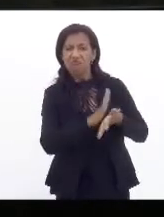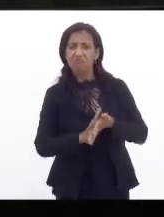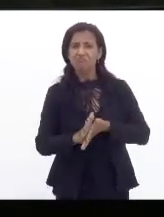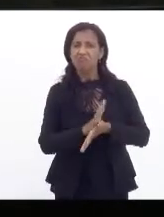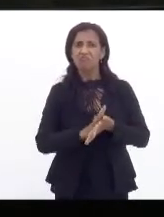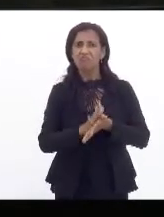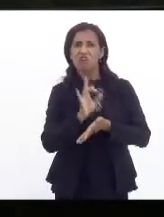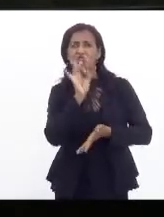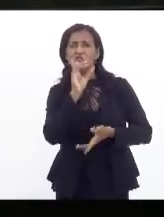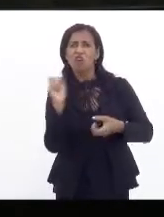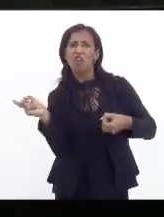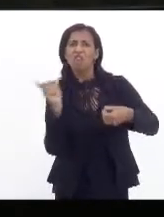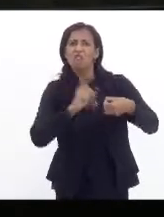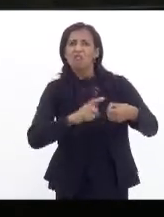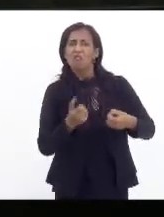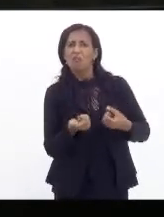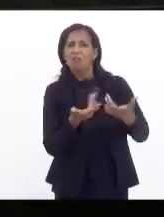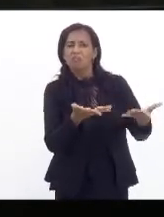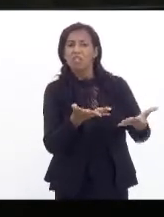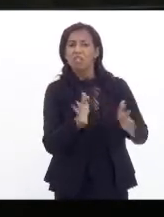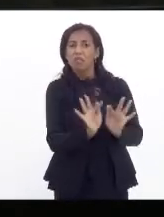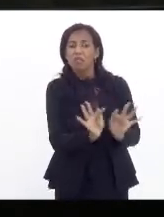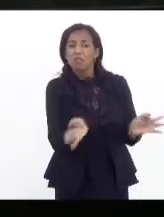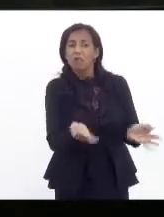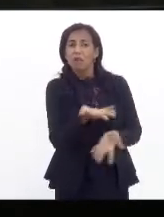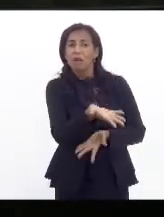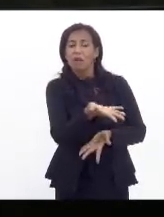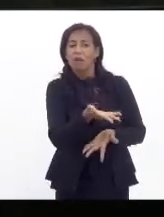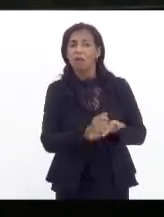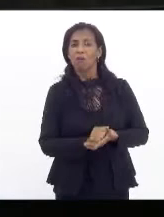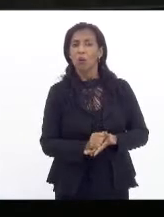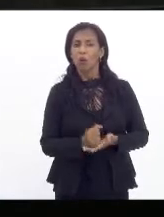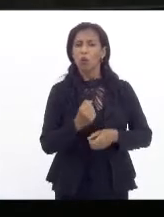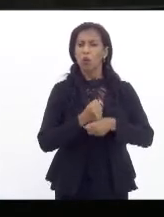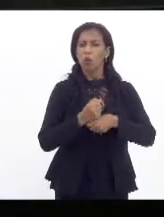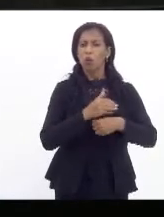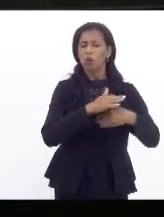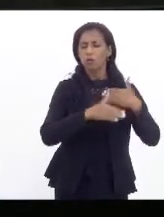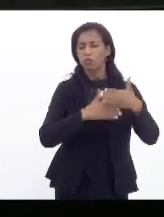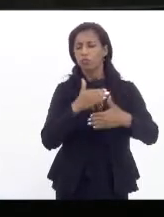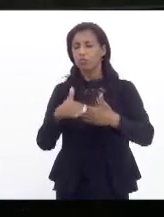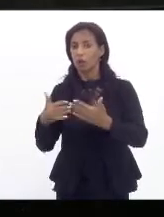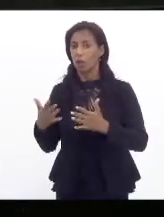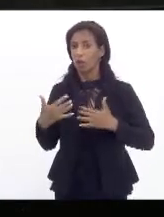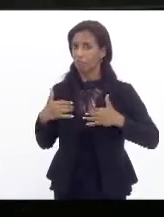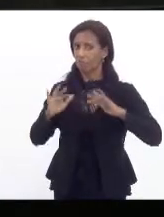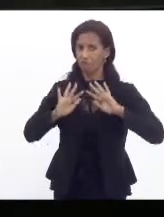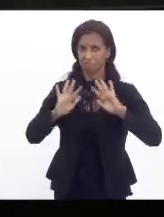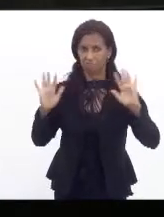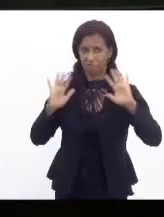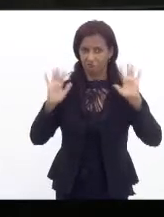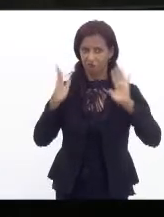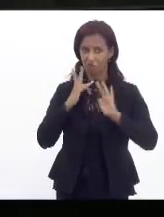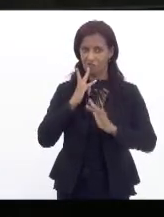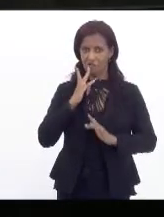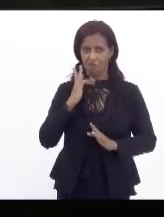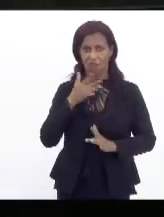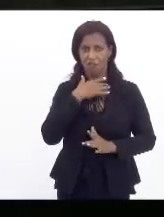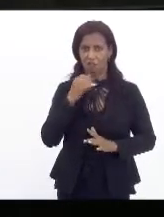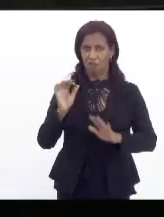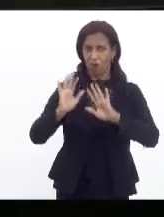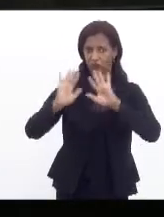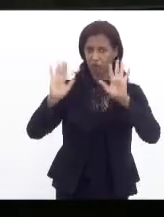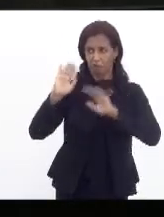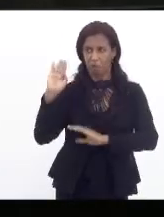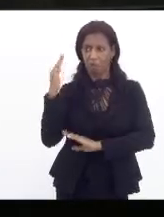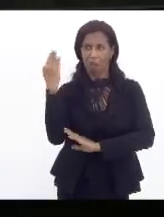a devolução de um cheque e simplesmente passava o ano. Enfim, não estou aqui levantando falso de ninguém, se